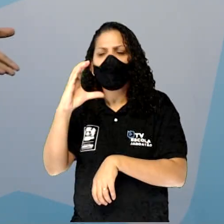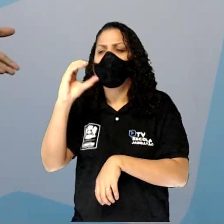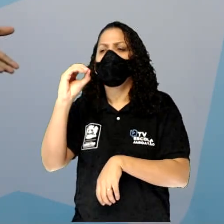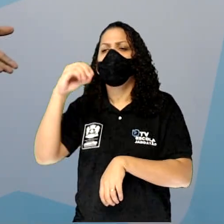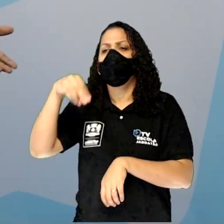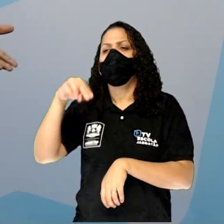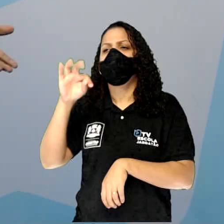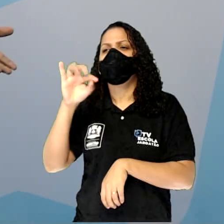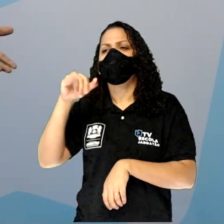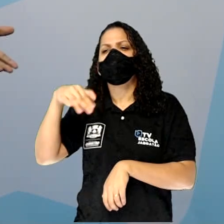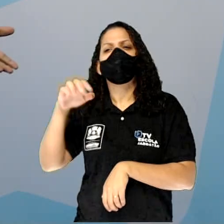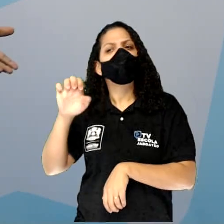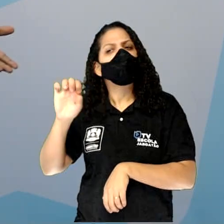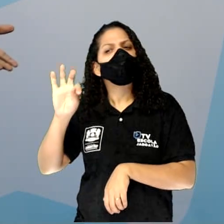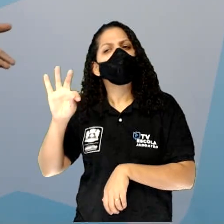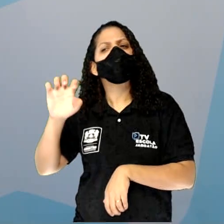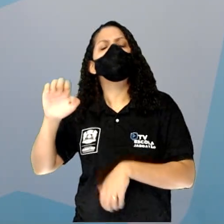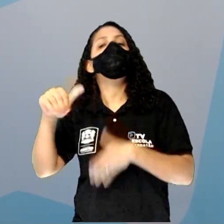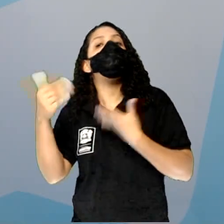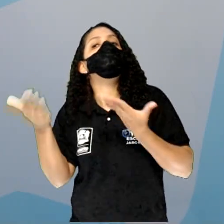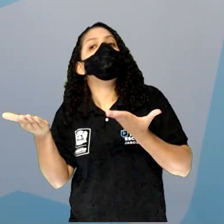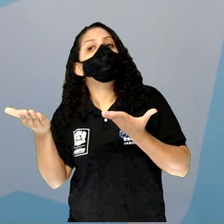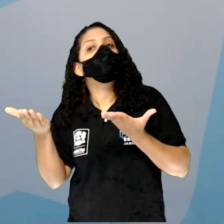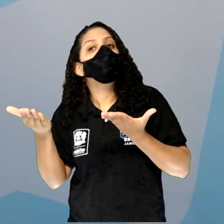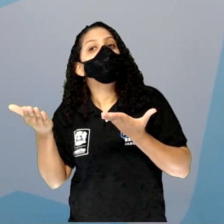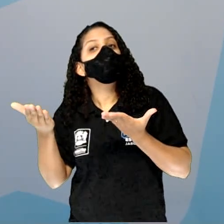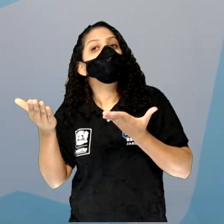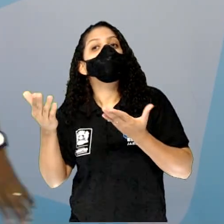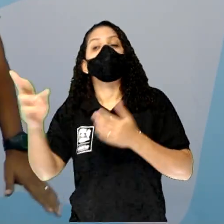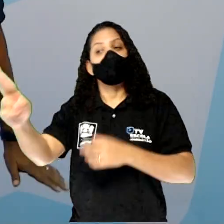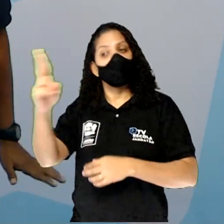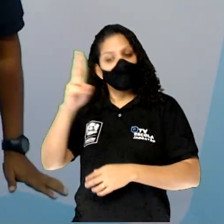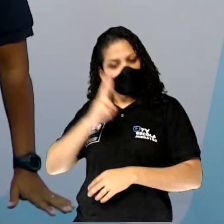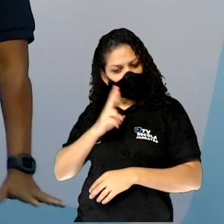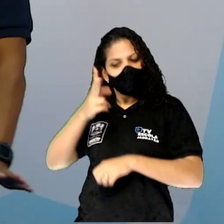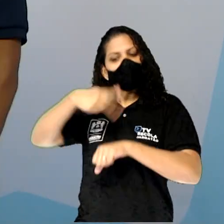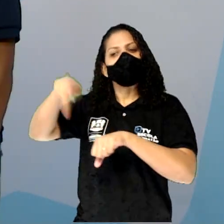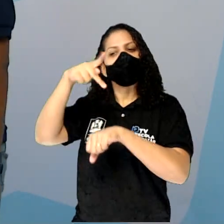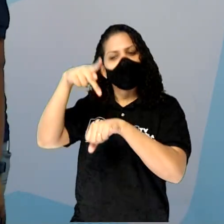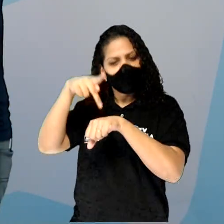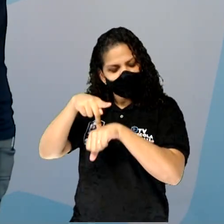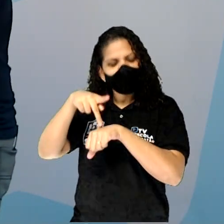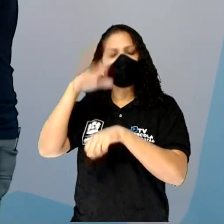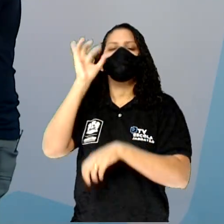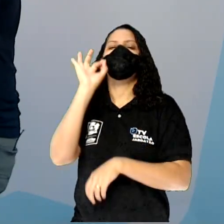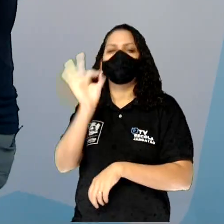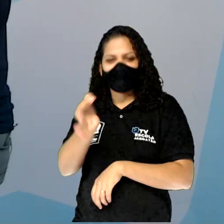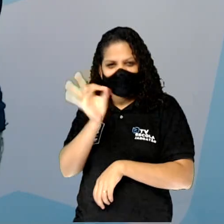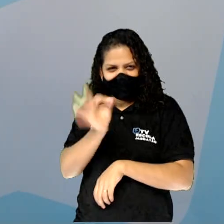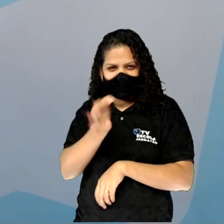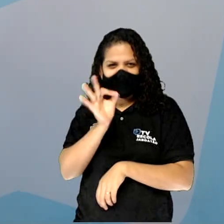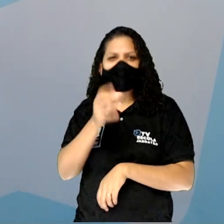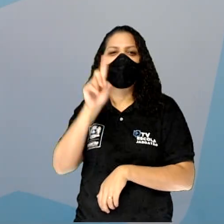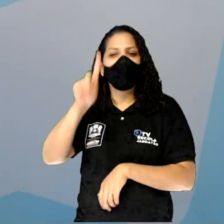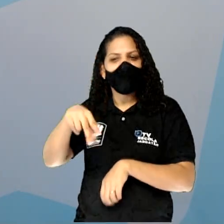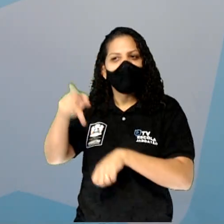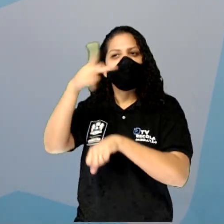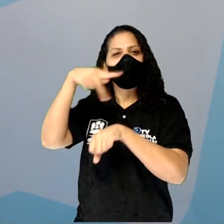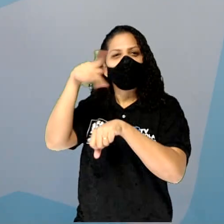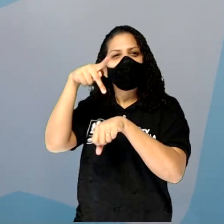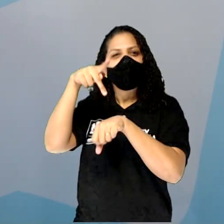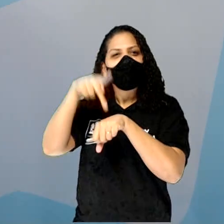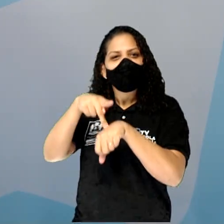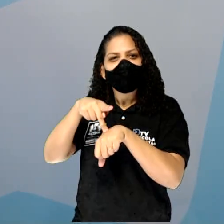Quem falou um país, acertou. A China é um país. Ela está localizada aqui,